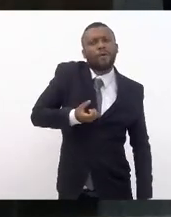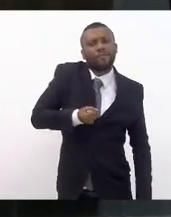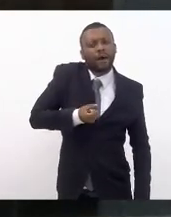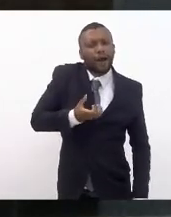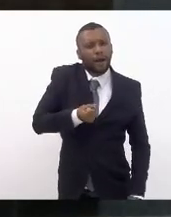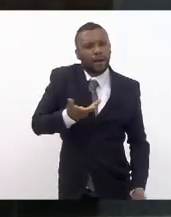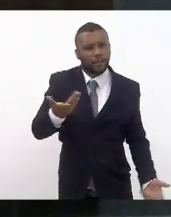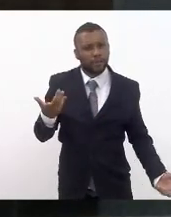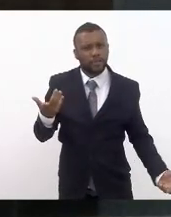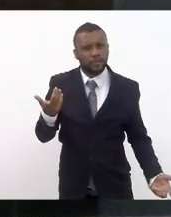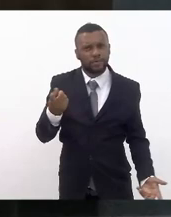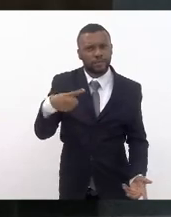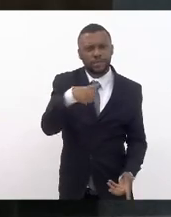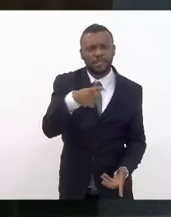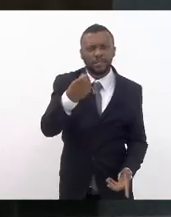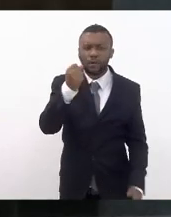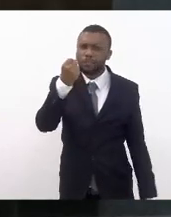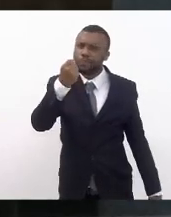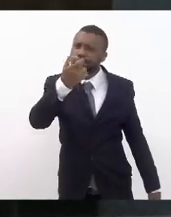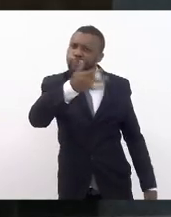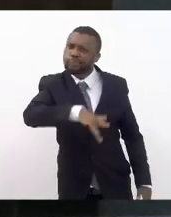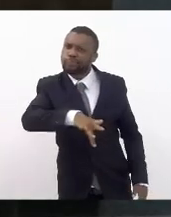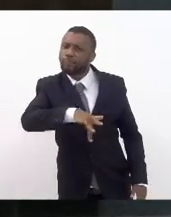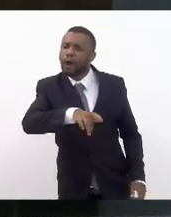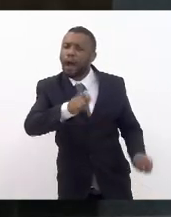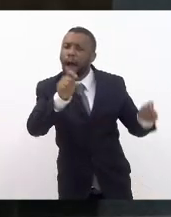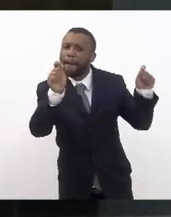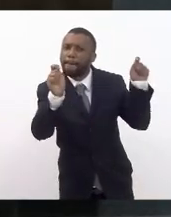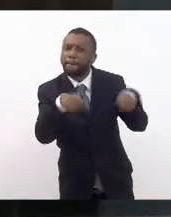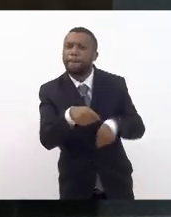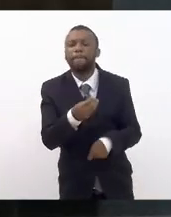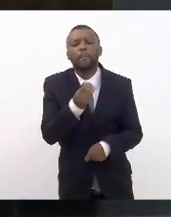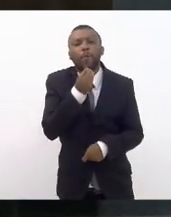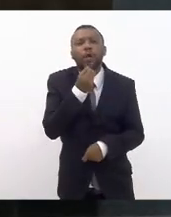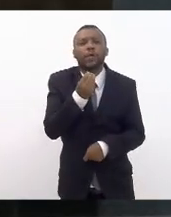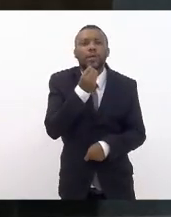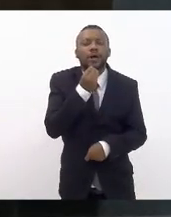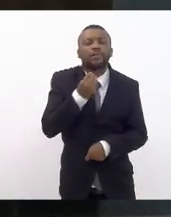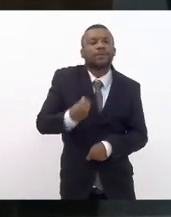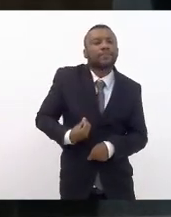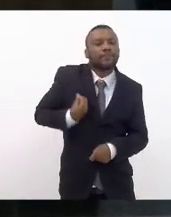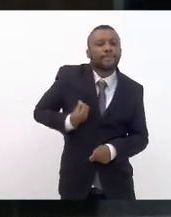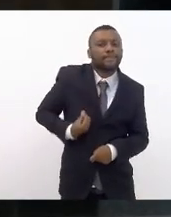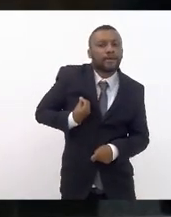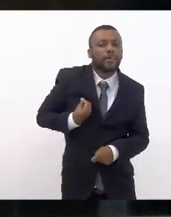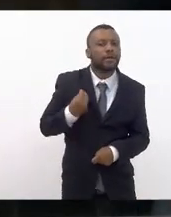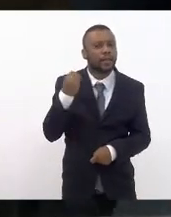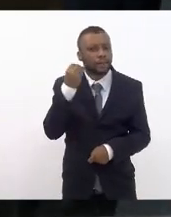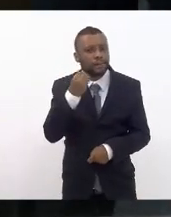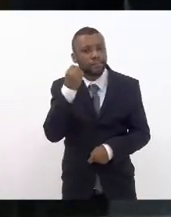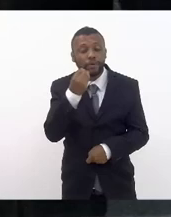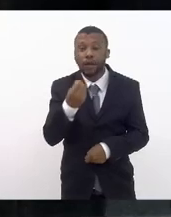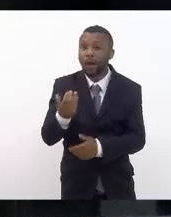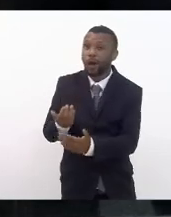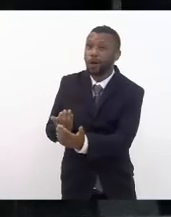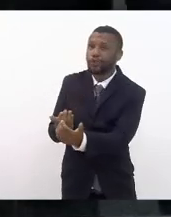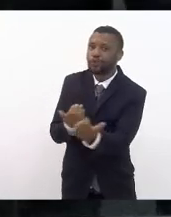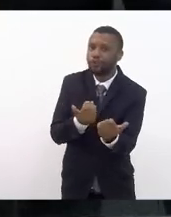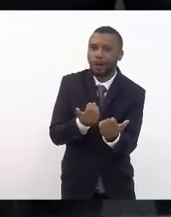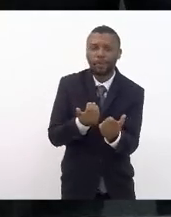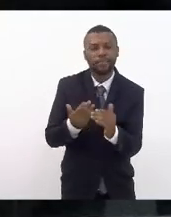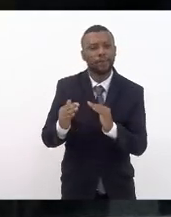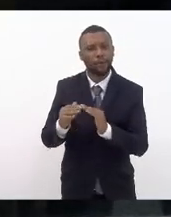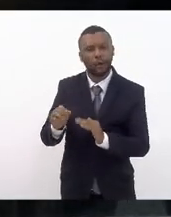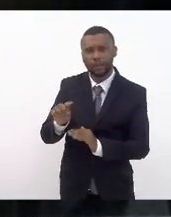Covardes estão destruindo a possibilidade de vida da entrada do jovem da Zona Oeste